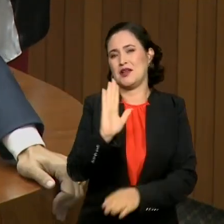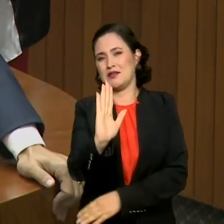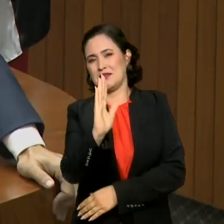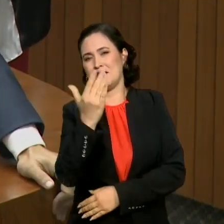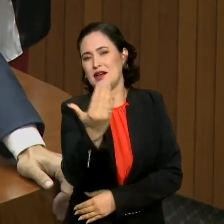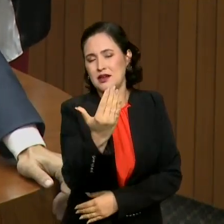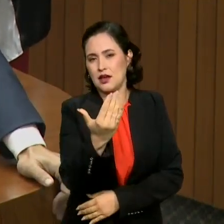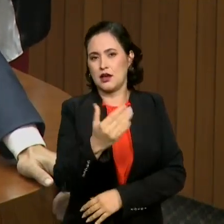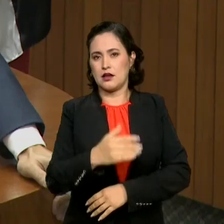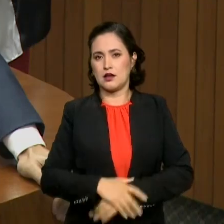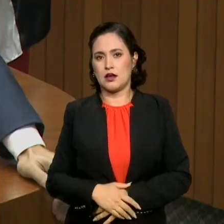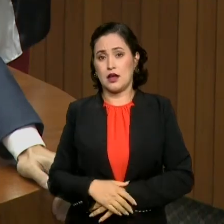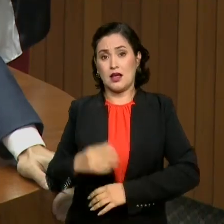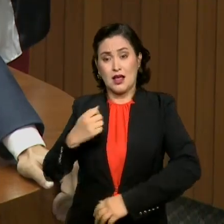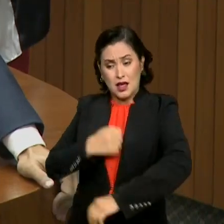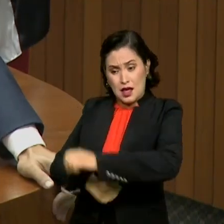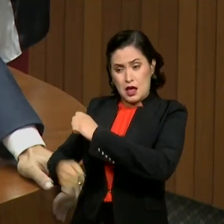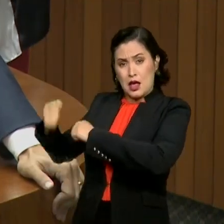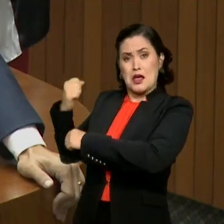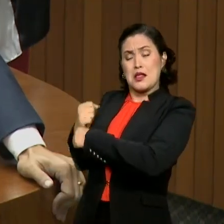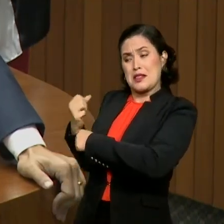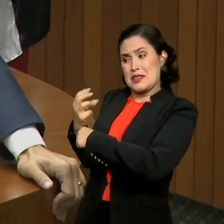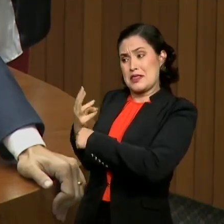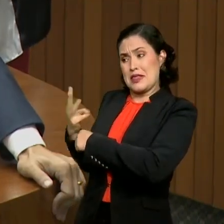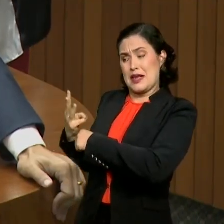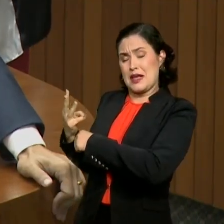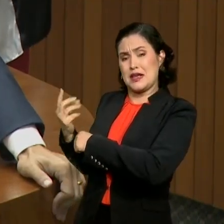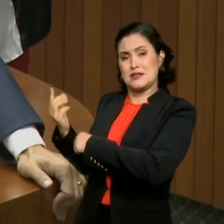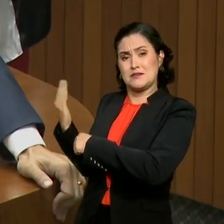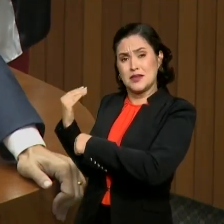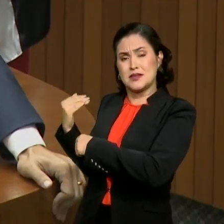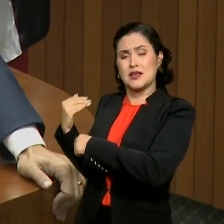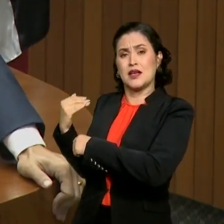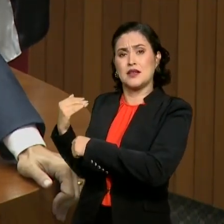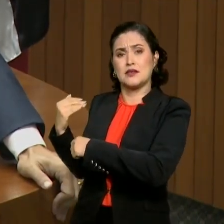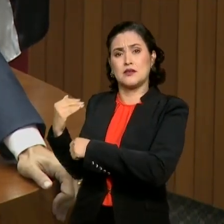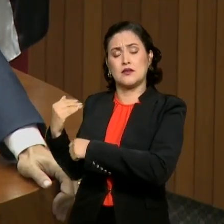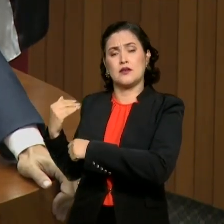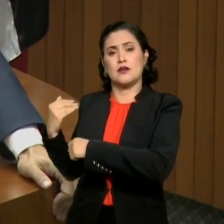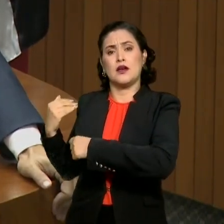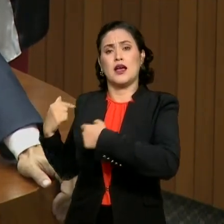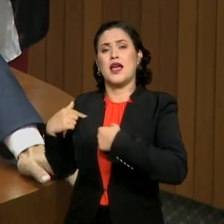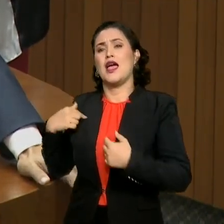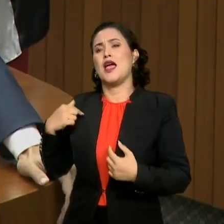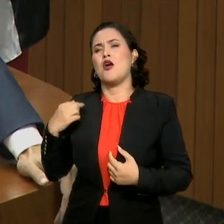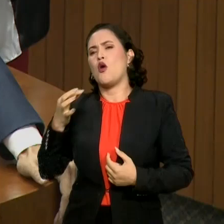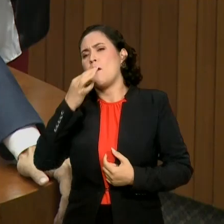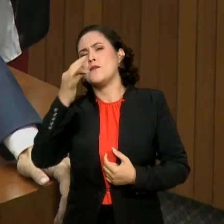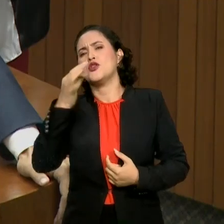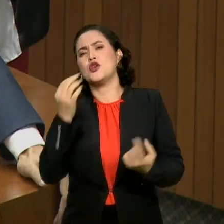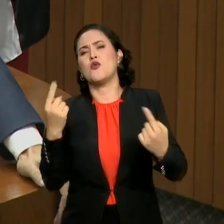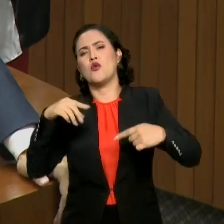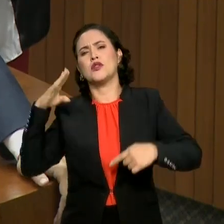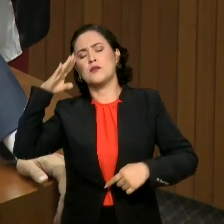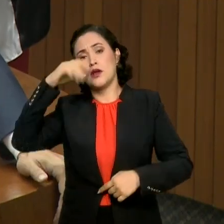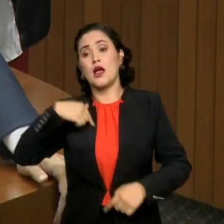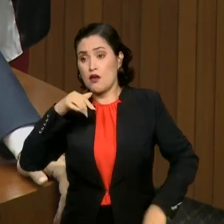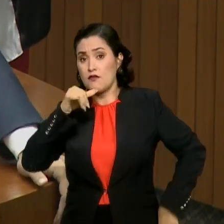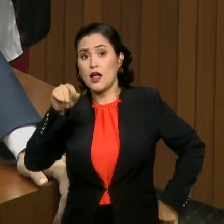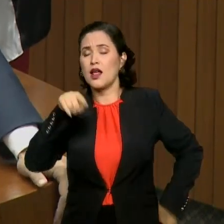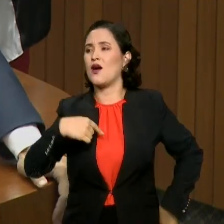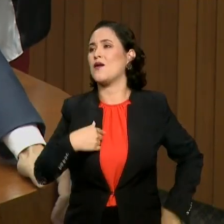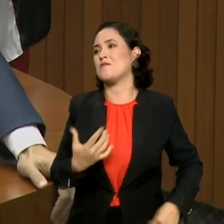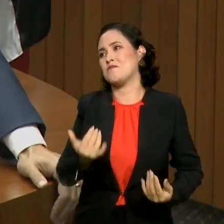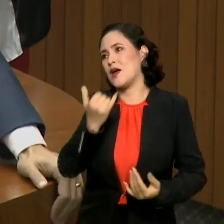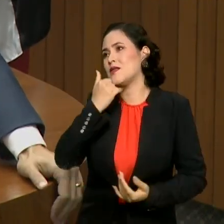Bolsonaro há 3 anos atrás, falei, falei para o próprio Bolsonaro, eu disse, eu não lhe conhecia, e falei do senhor, sabe por quê?